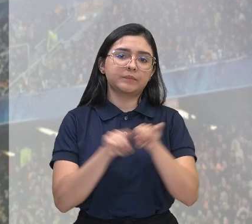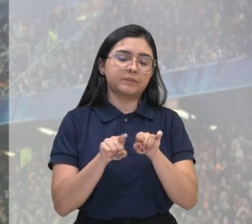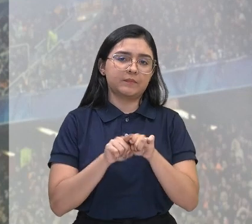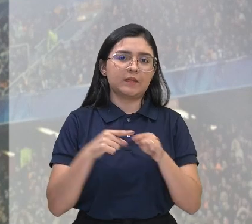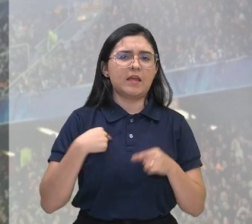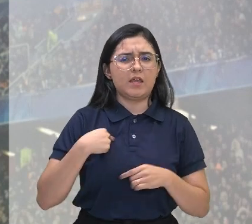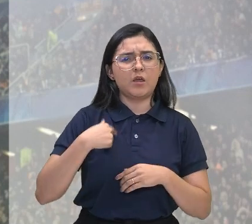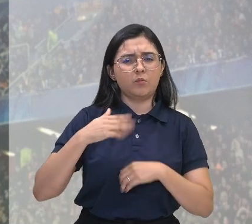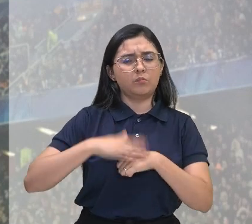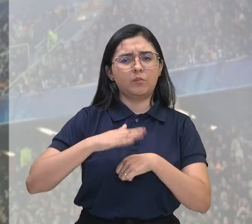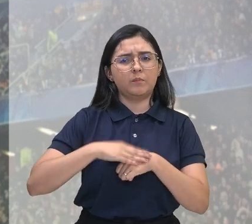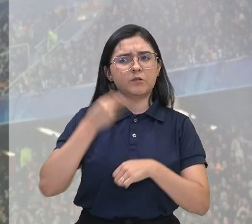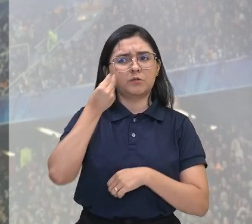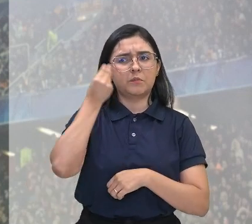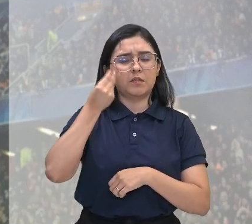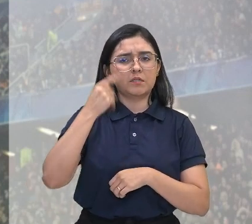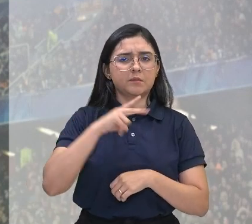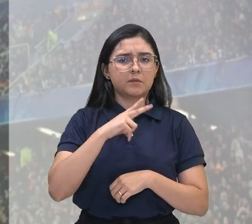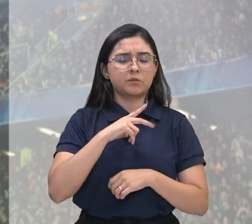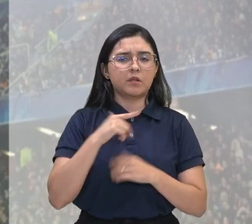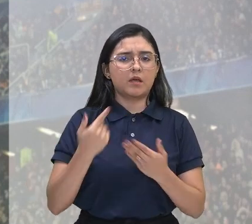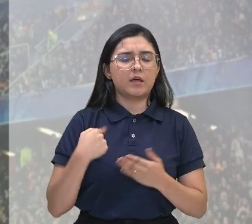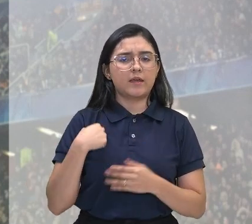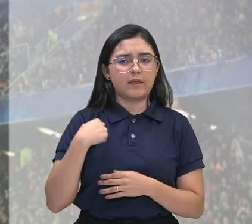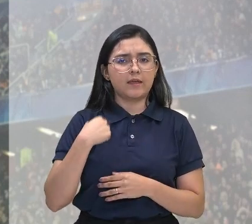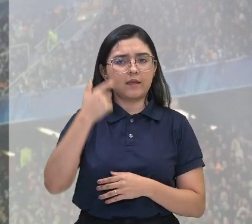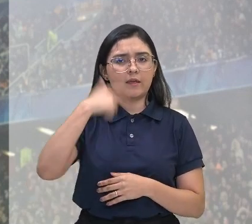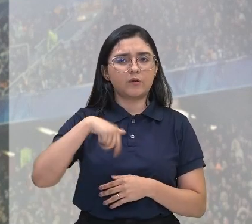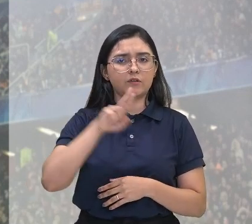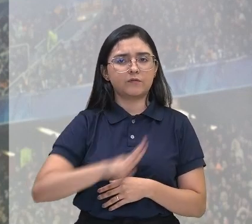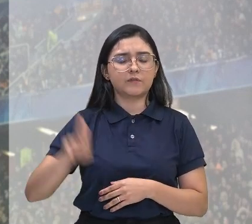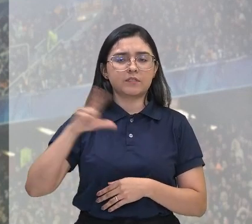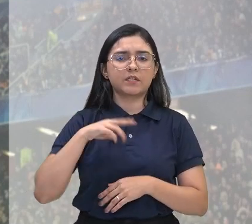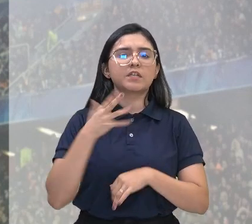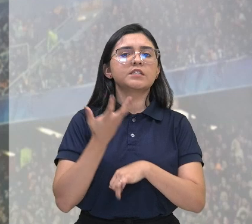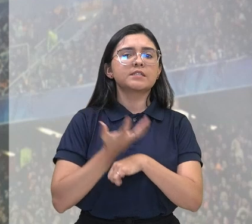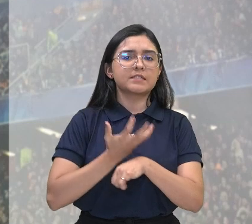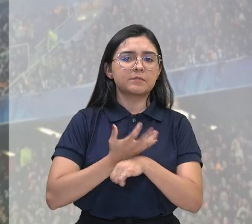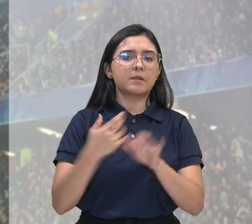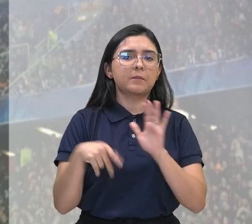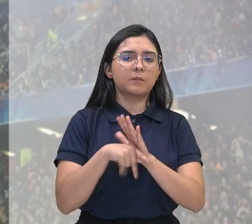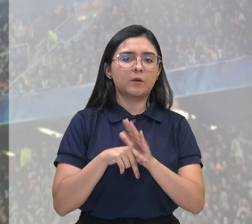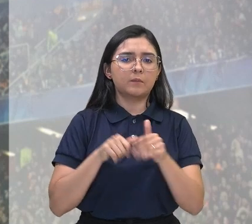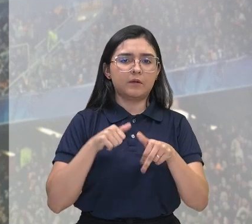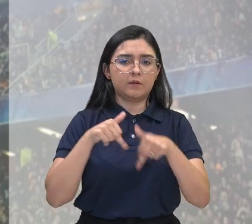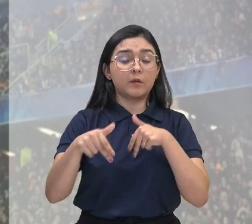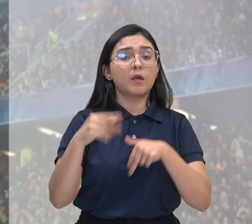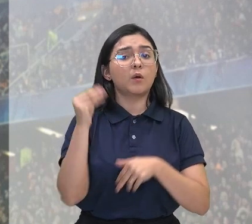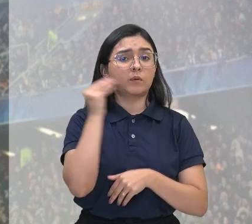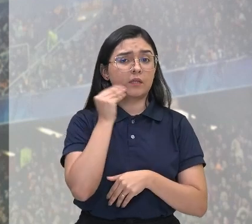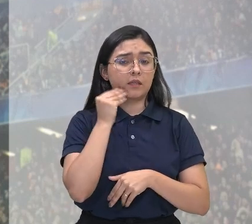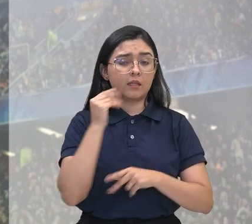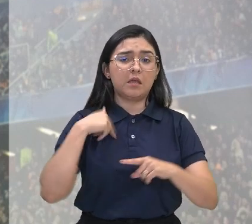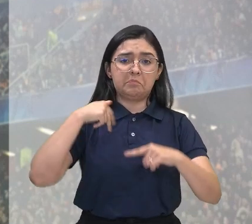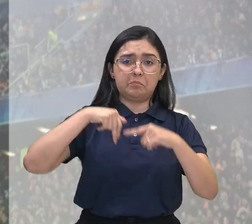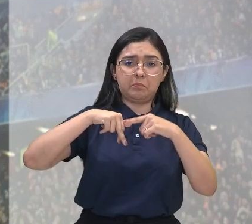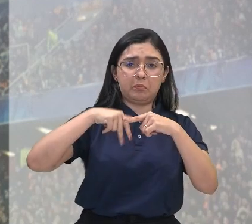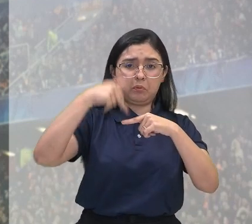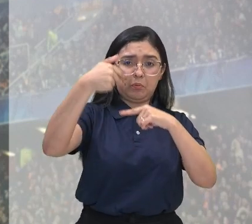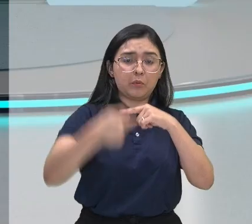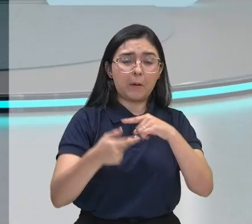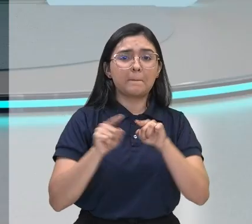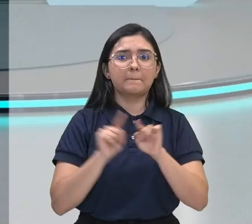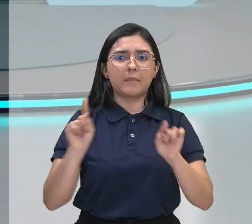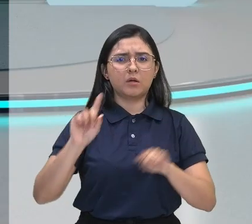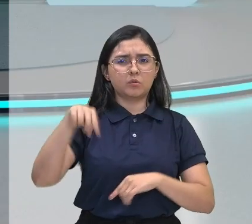experiência pessoal. Na faculdade, na disciplina de atletismo, eu tentei executar alguns saltos e no dia